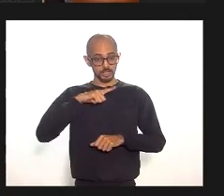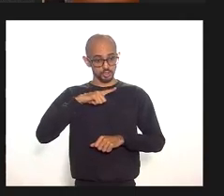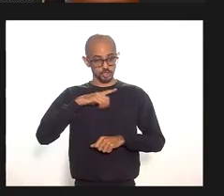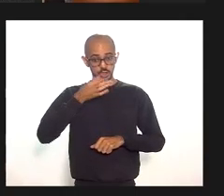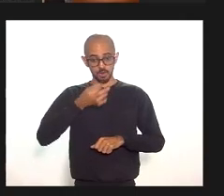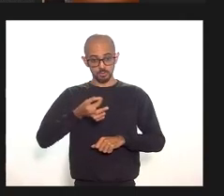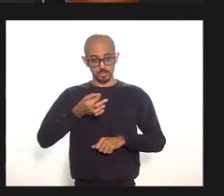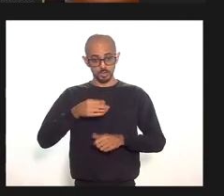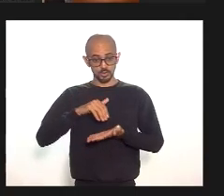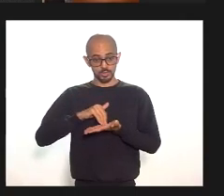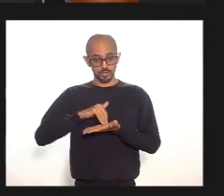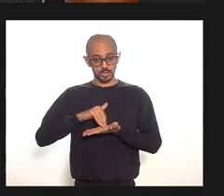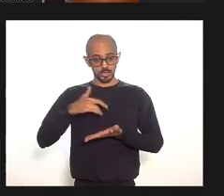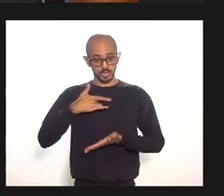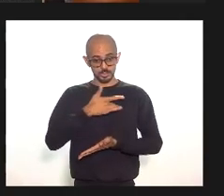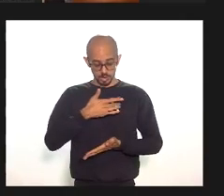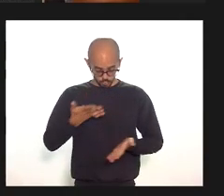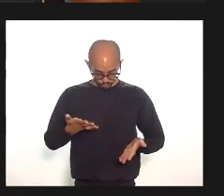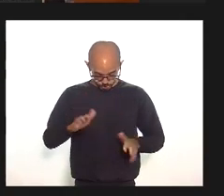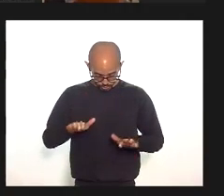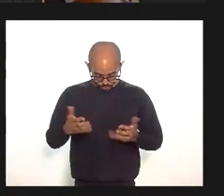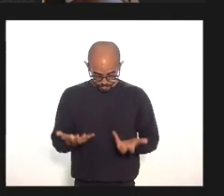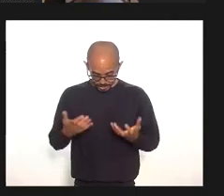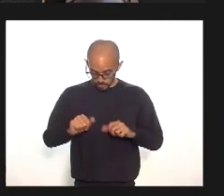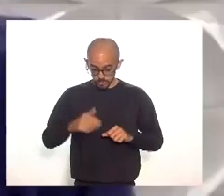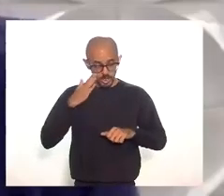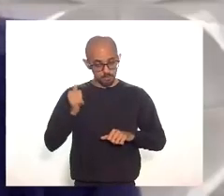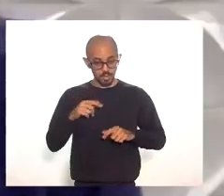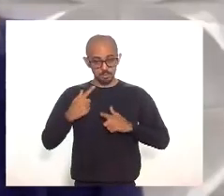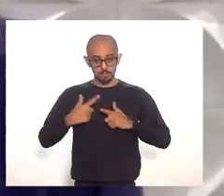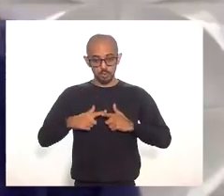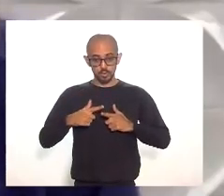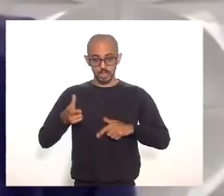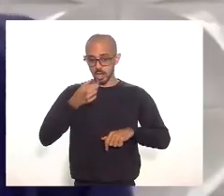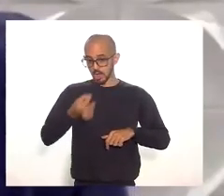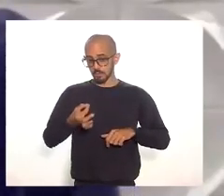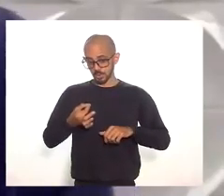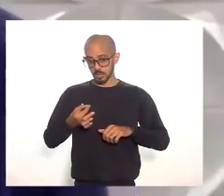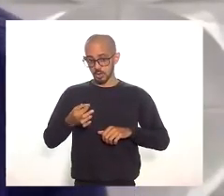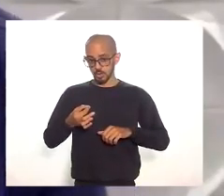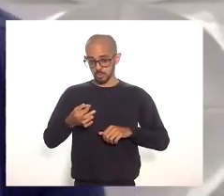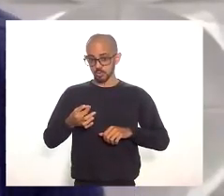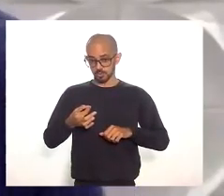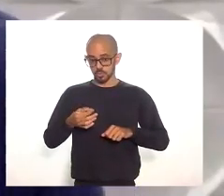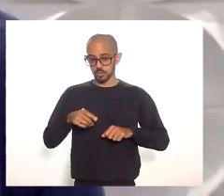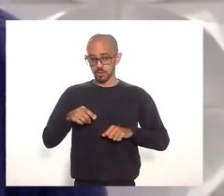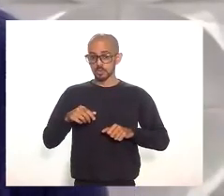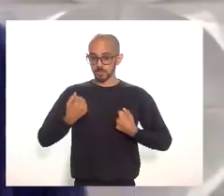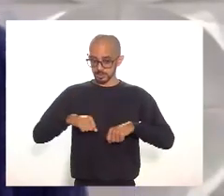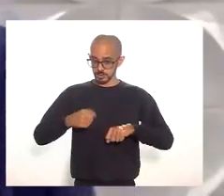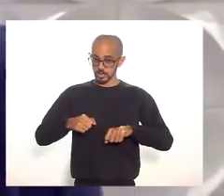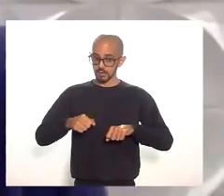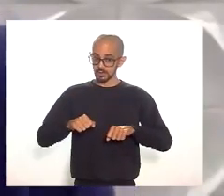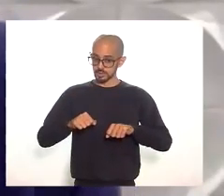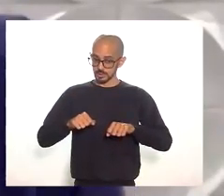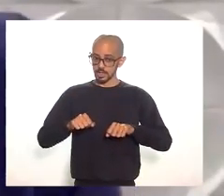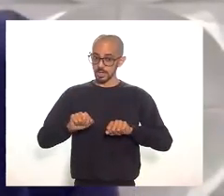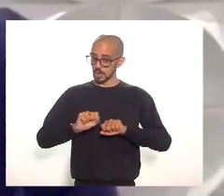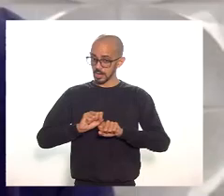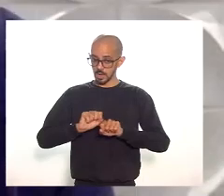de Saúde. Eu queria um esclarecimento, porque esse parecer deveria ter sido